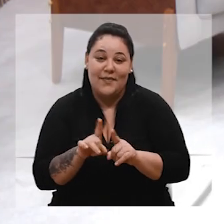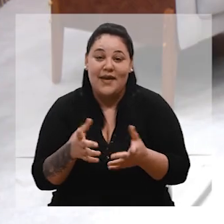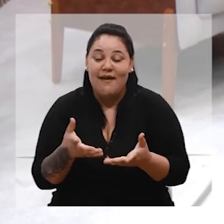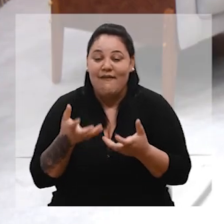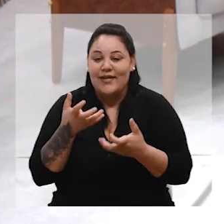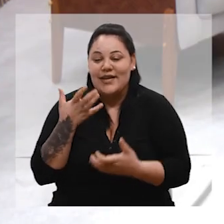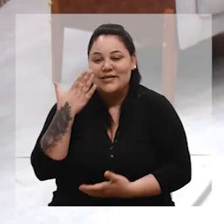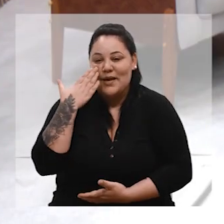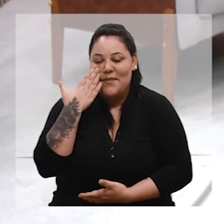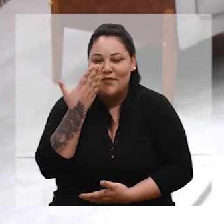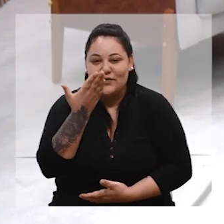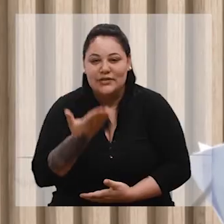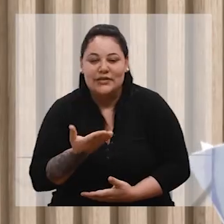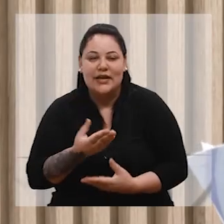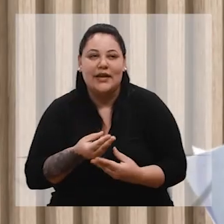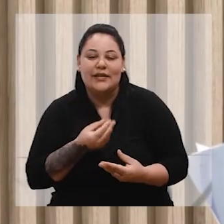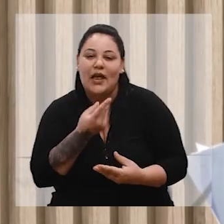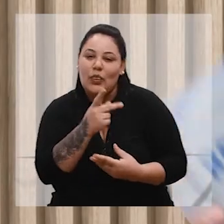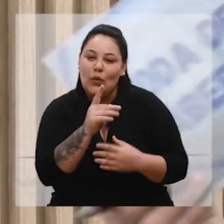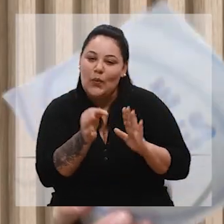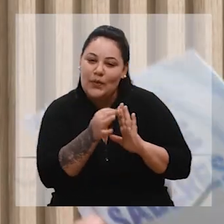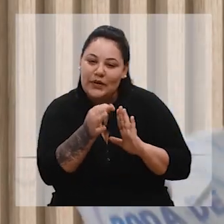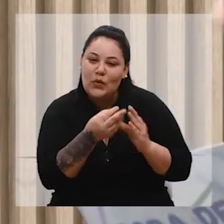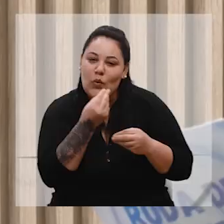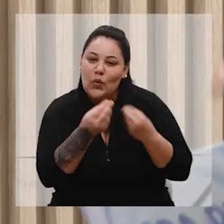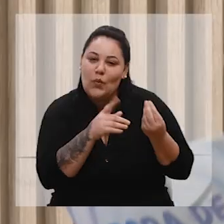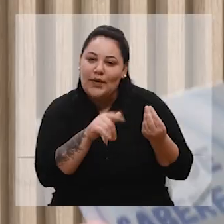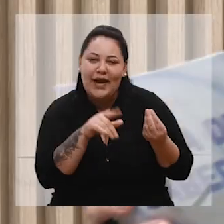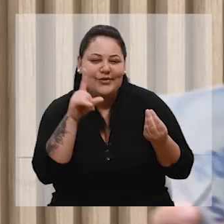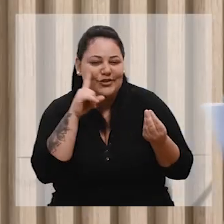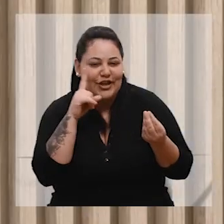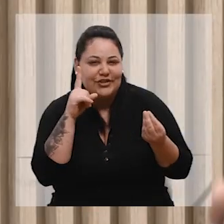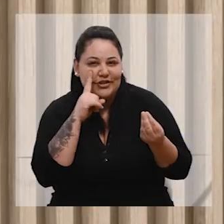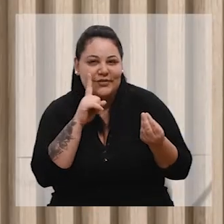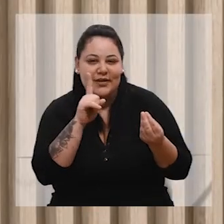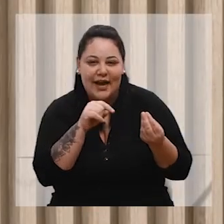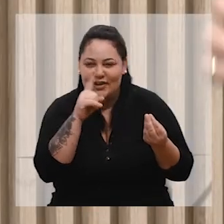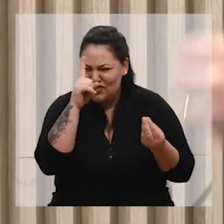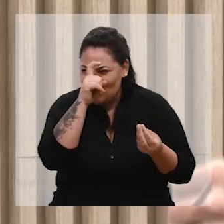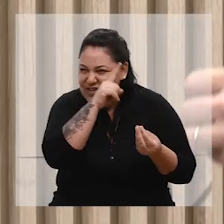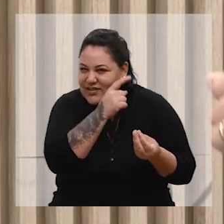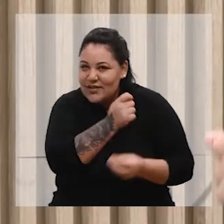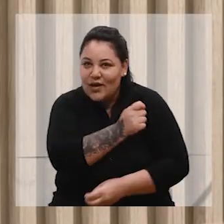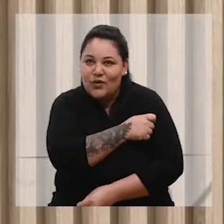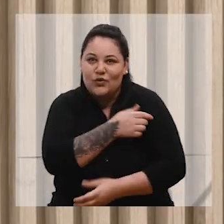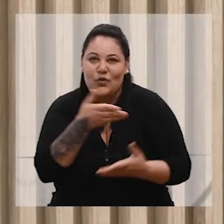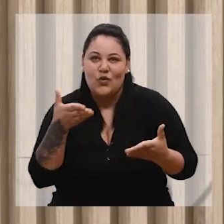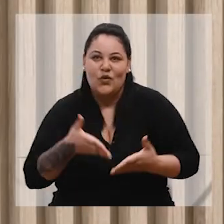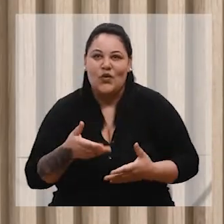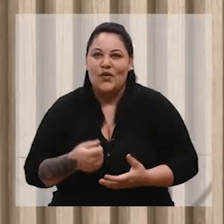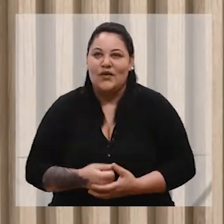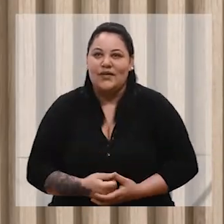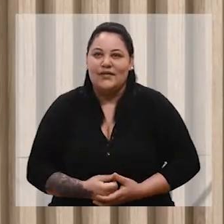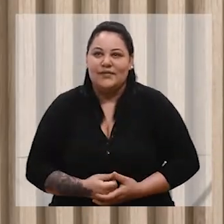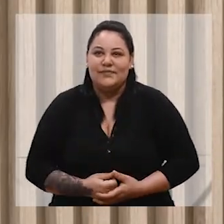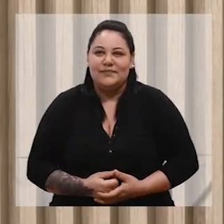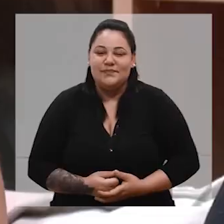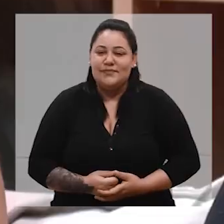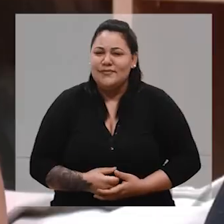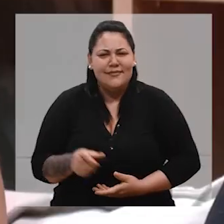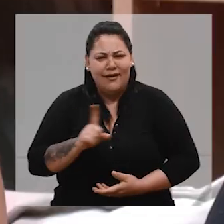uma sociedade. E eu queria entender de ti, assim, como que é a sua rotina de aluno? É difícil ser estudante